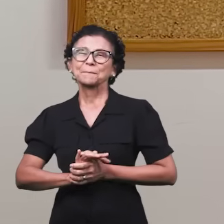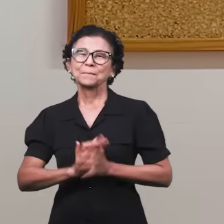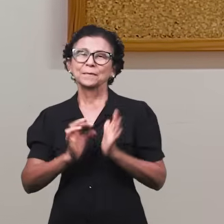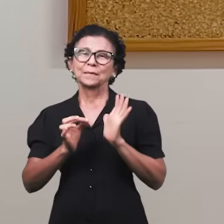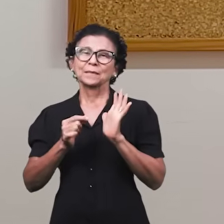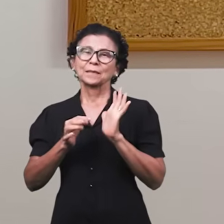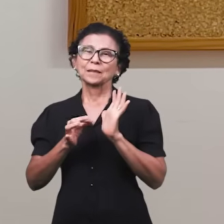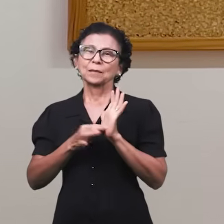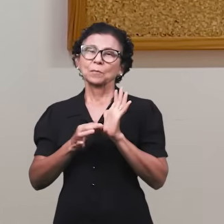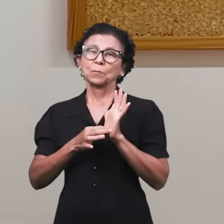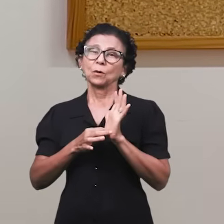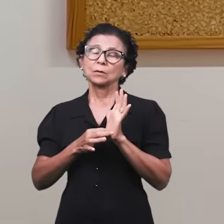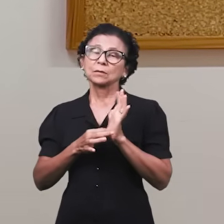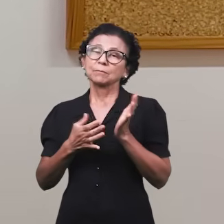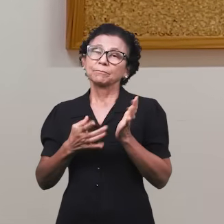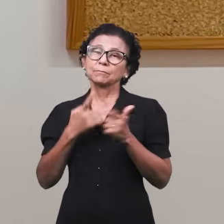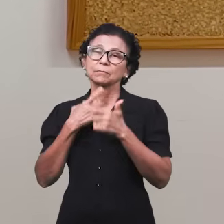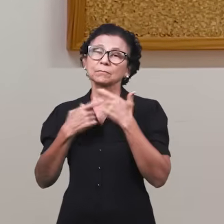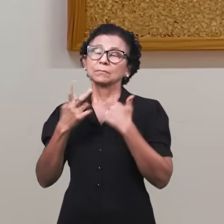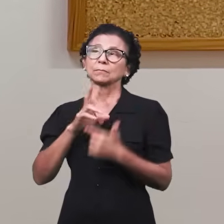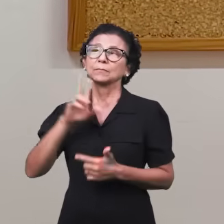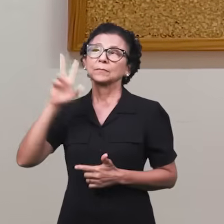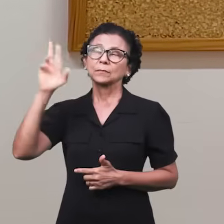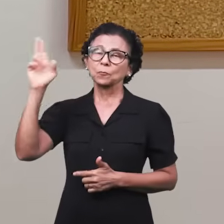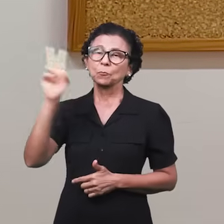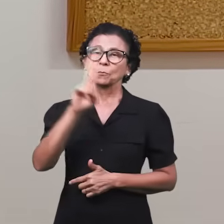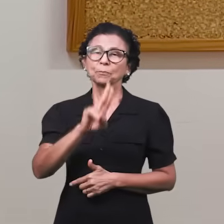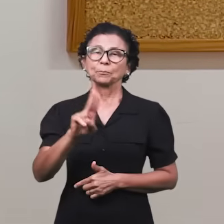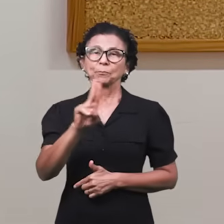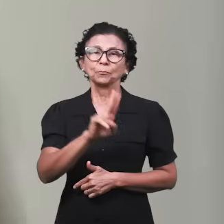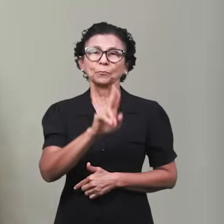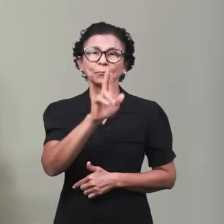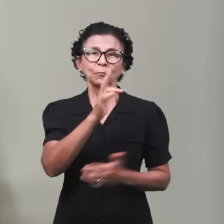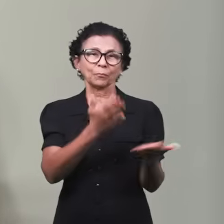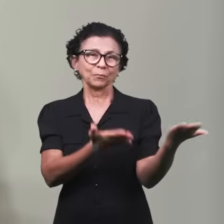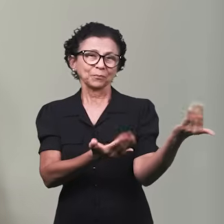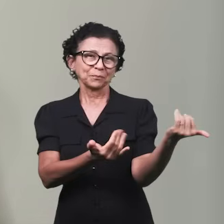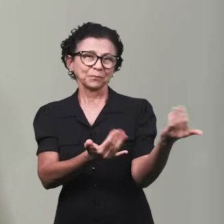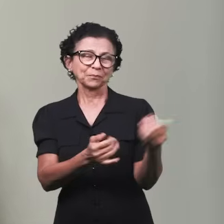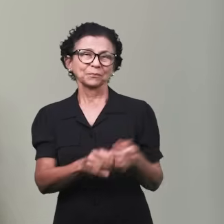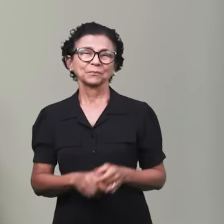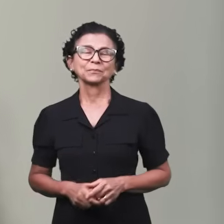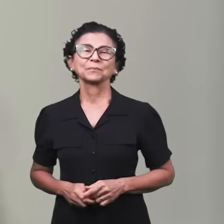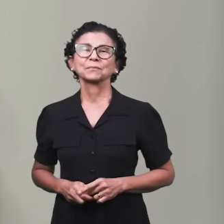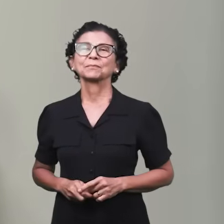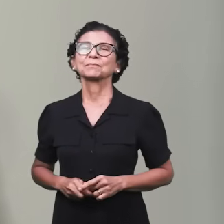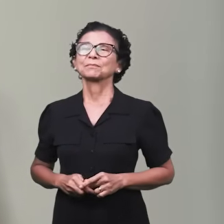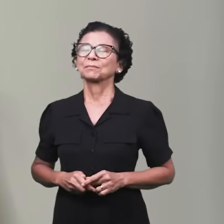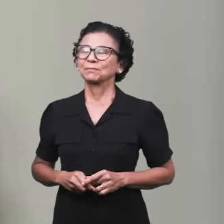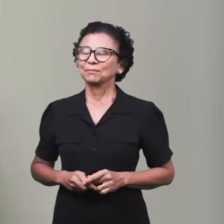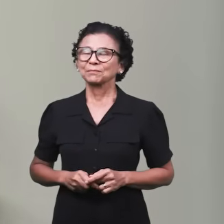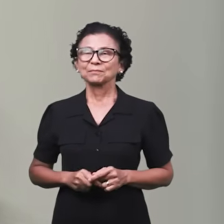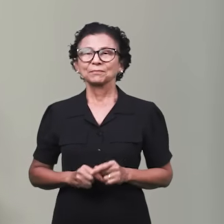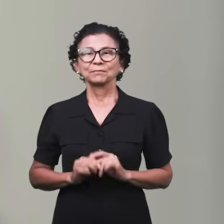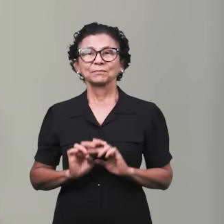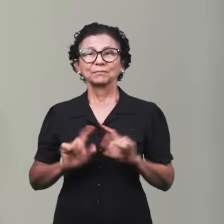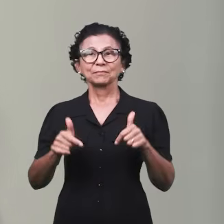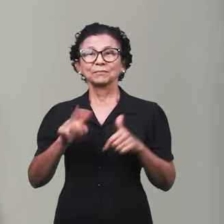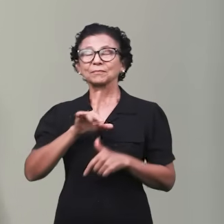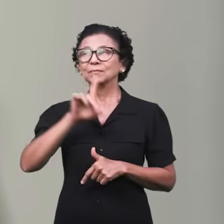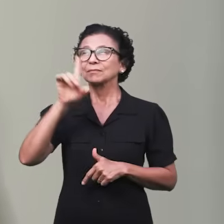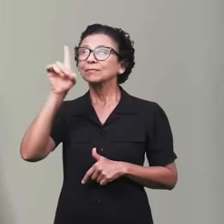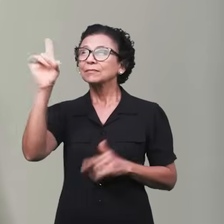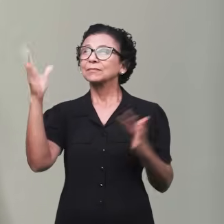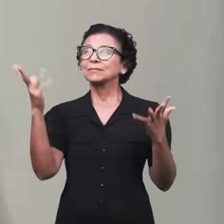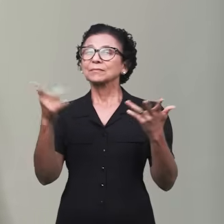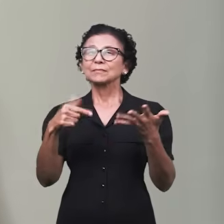propósito do Senhor e usando, é claro, a vida dos nossos jovens. A operação do Senhor foi maravilhosa. Em cada glorificação